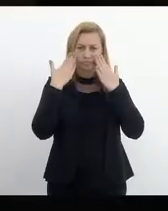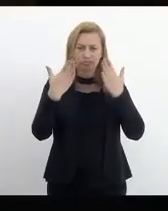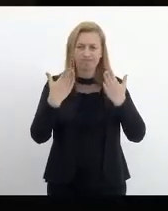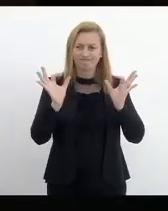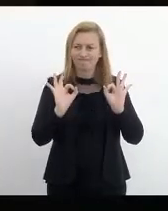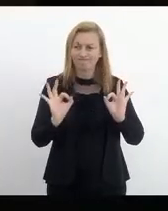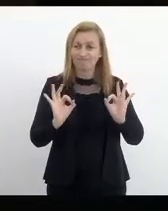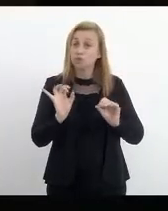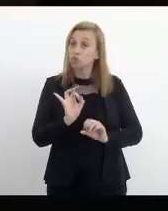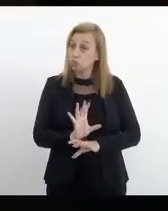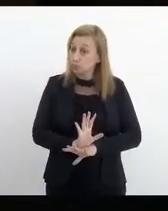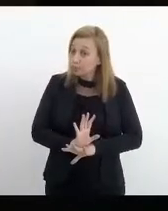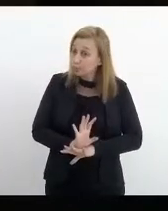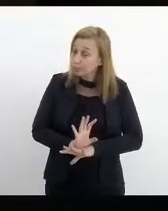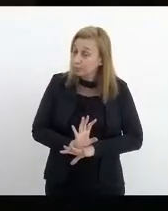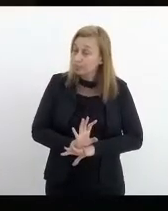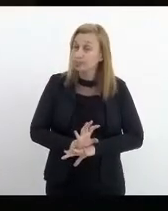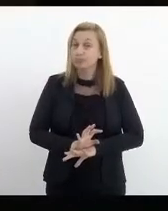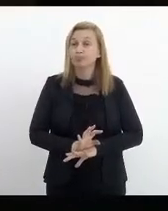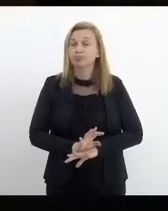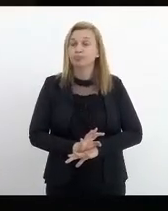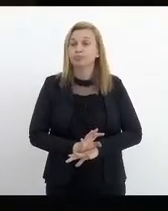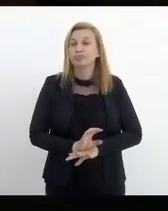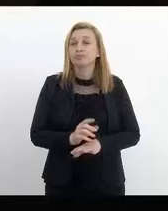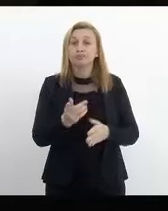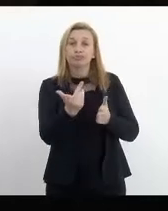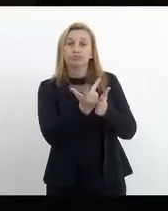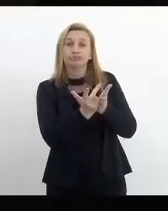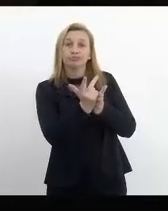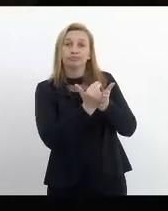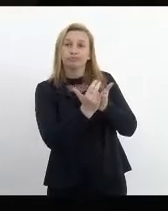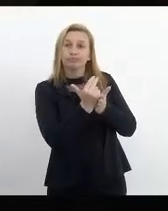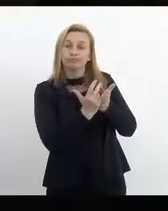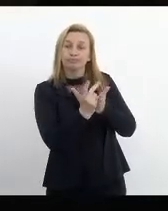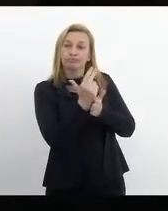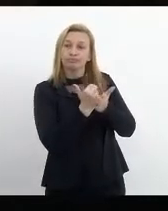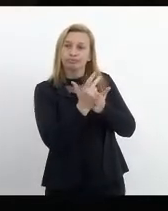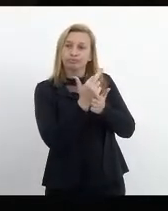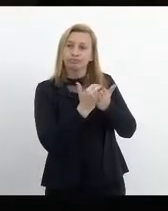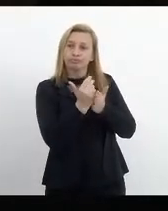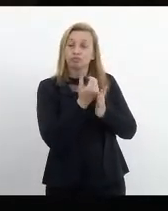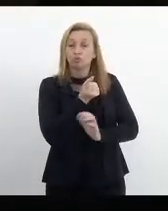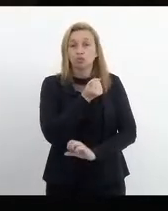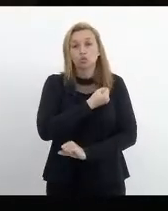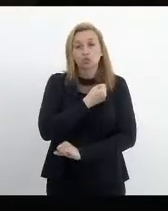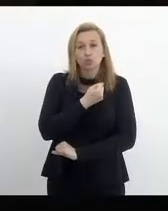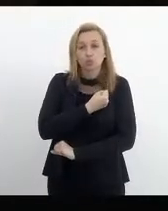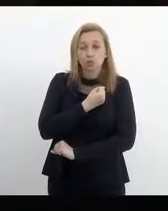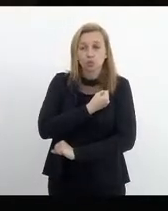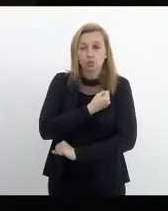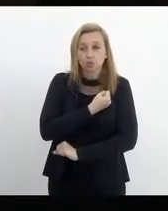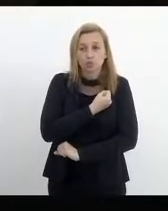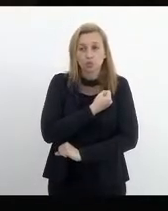a não ser desenhos a não ser números